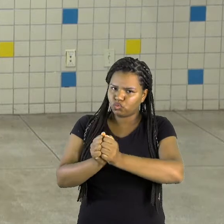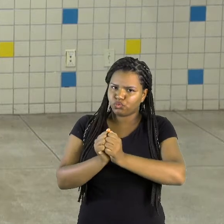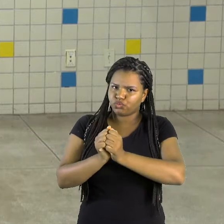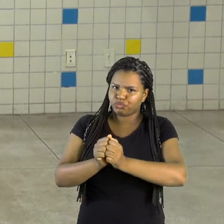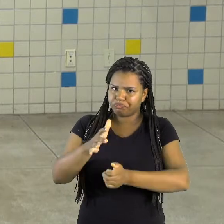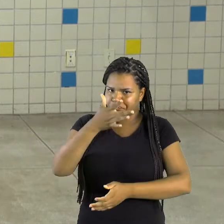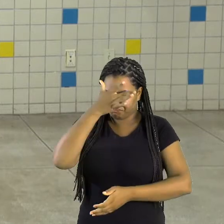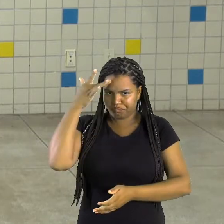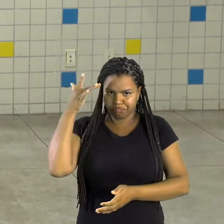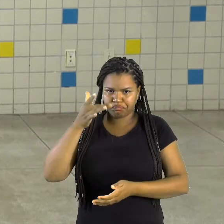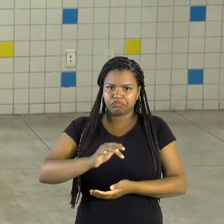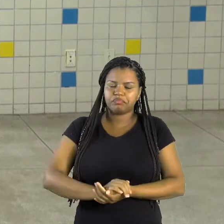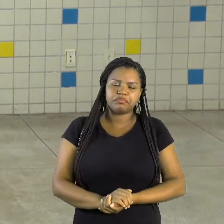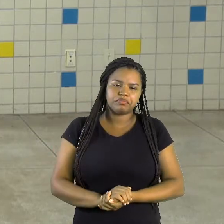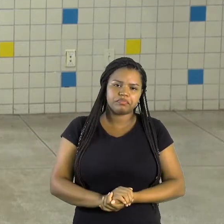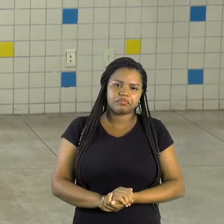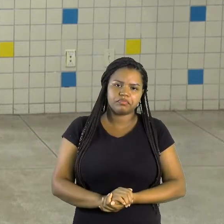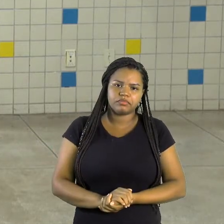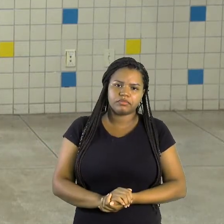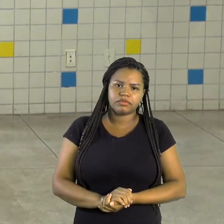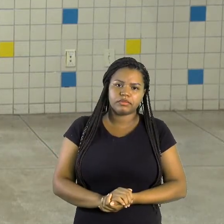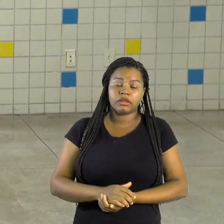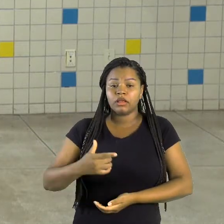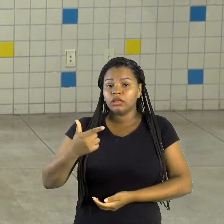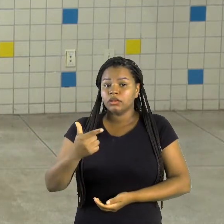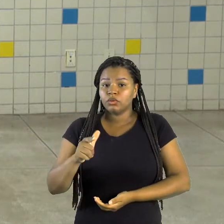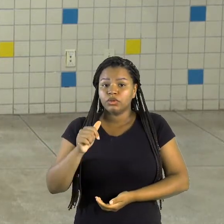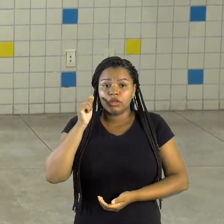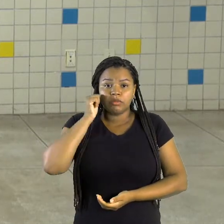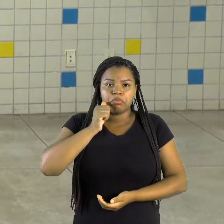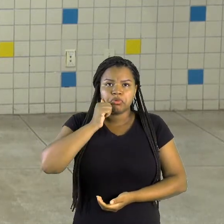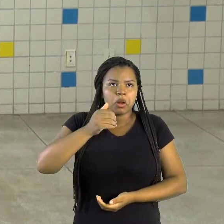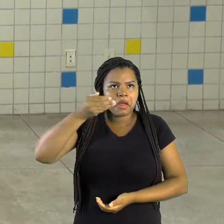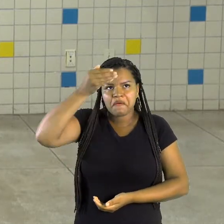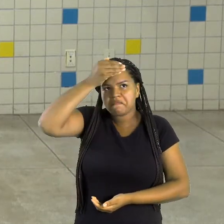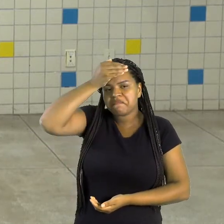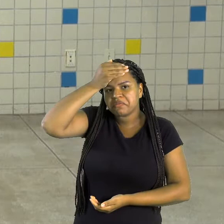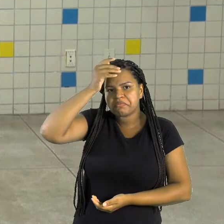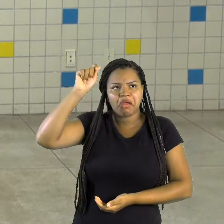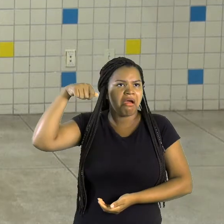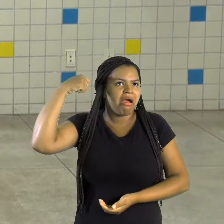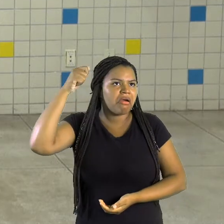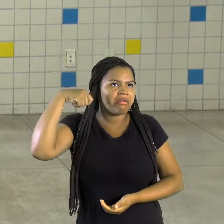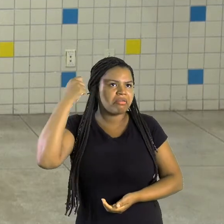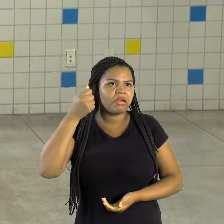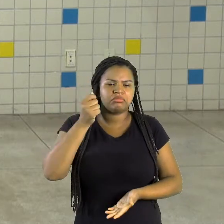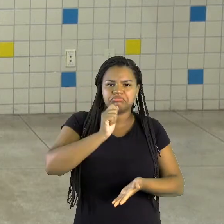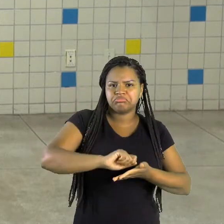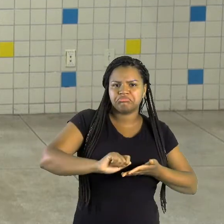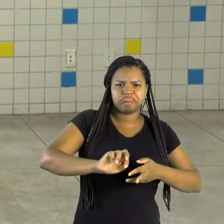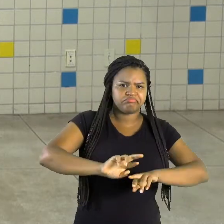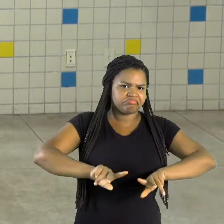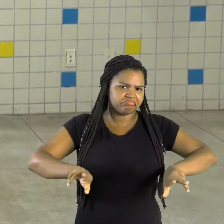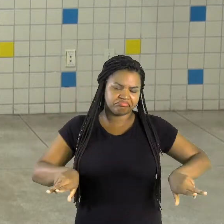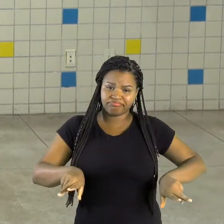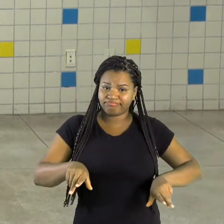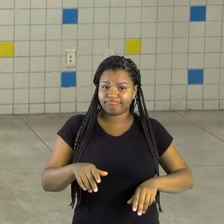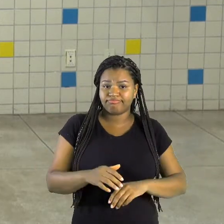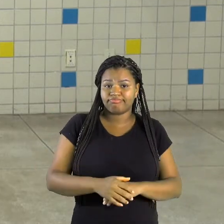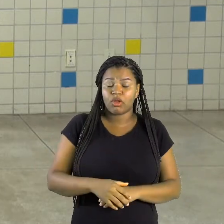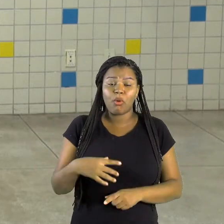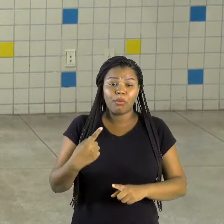alguém. Não havia, portanto, mulheres enfermeiras, atrizes, escribas ou similares, porque